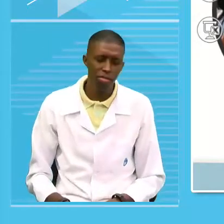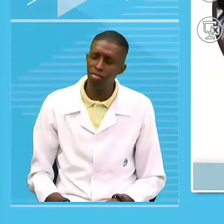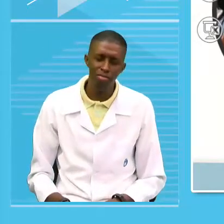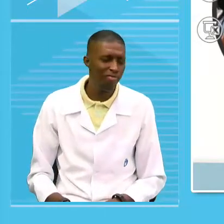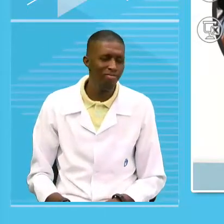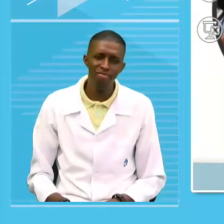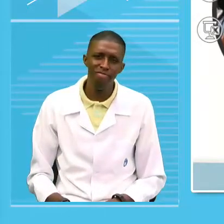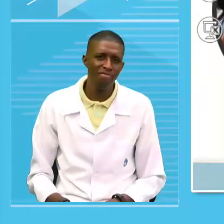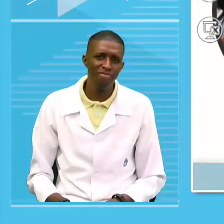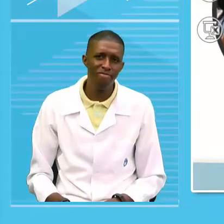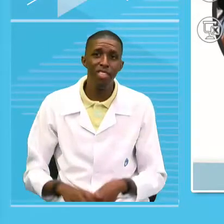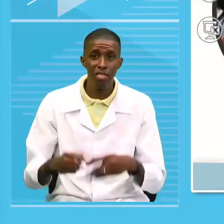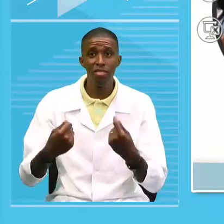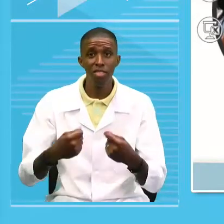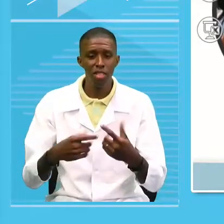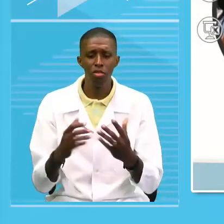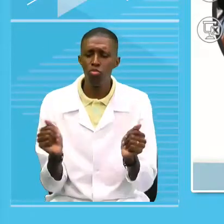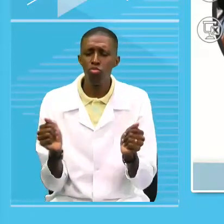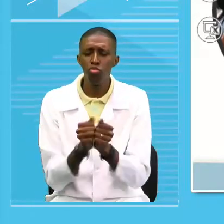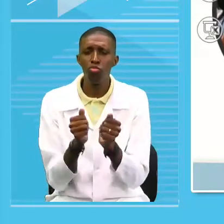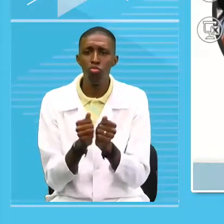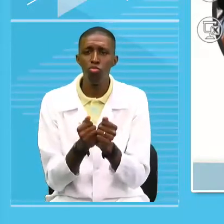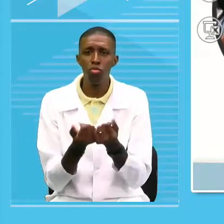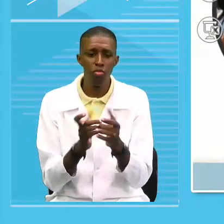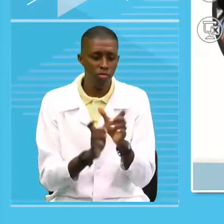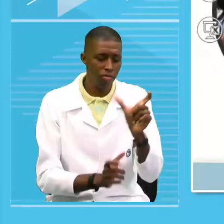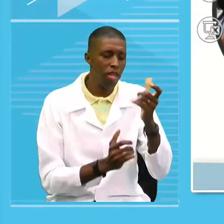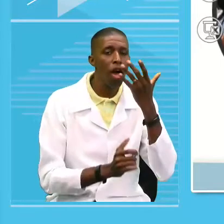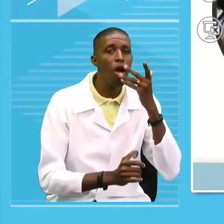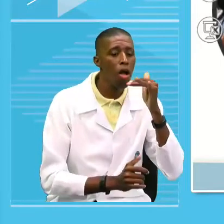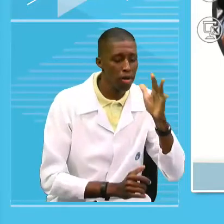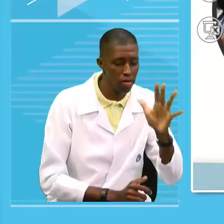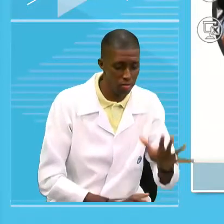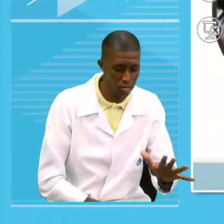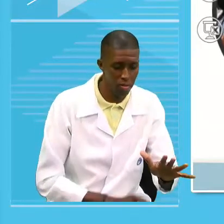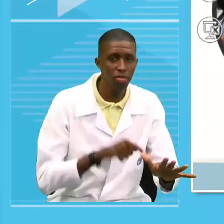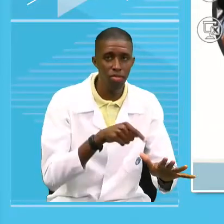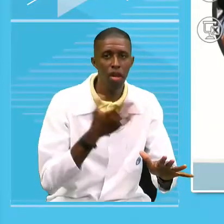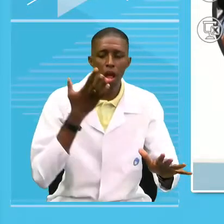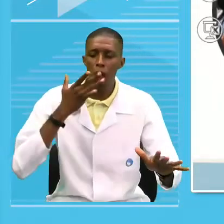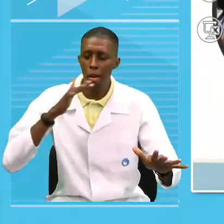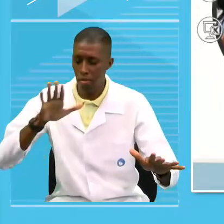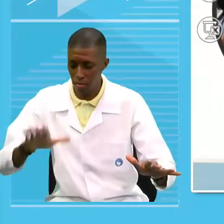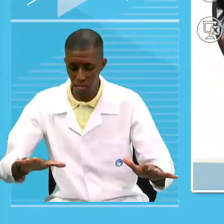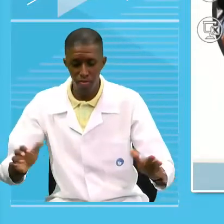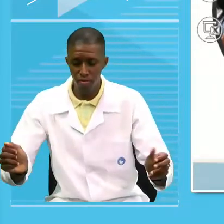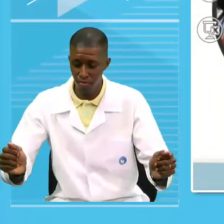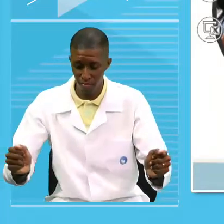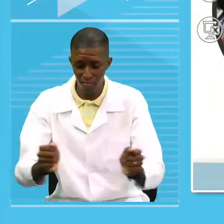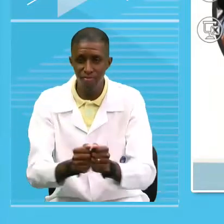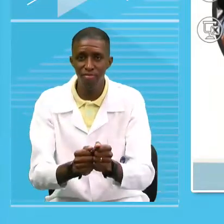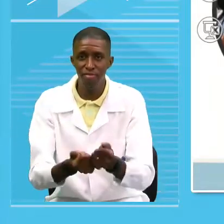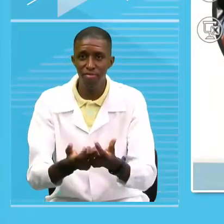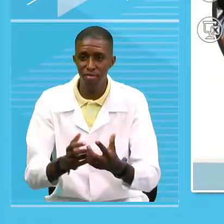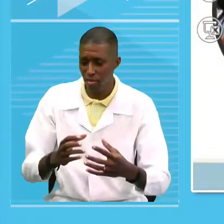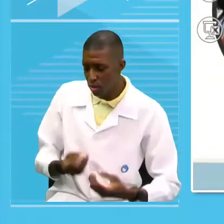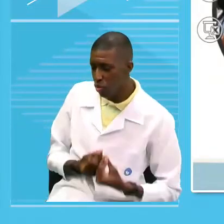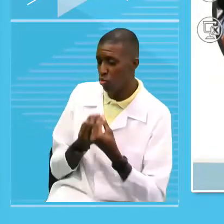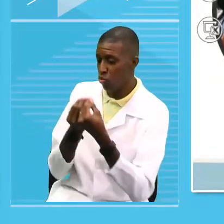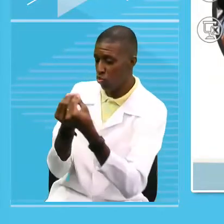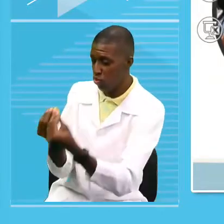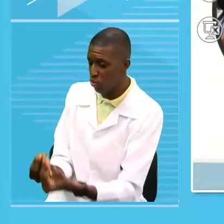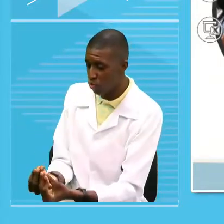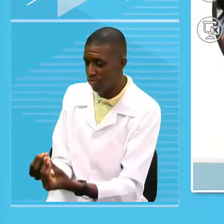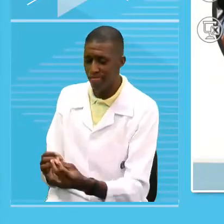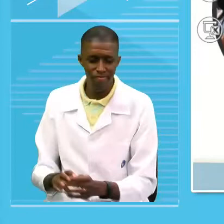você está compartilhando dividindo o espaço com outras pessoas a gente aprende isso desde